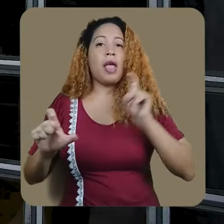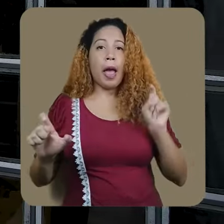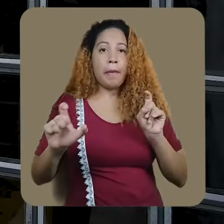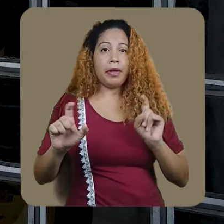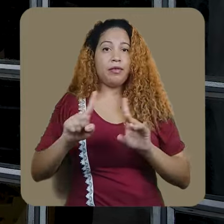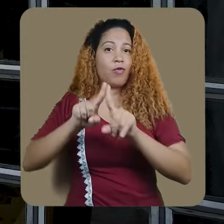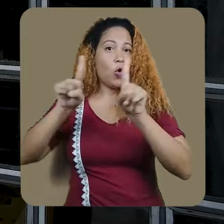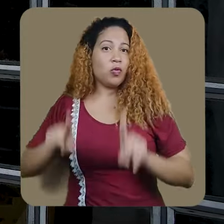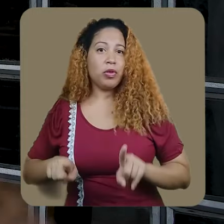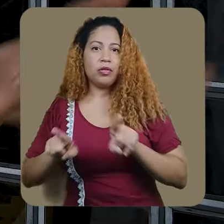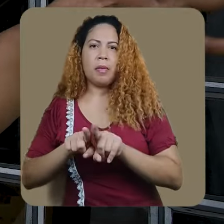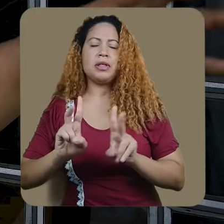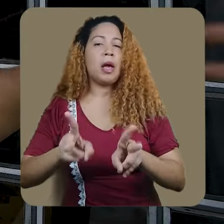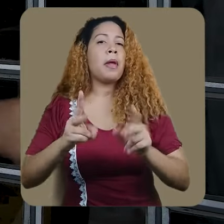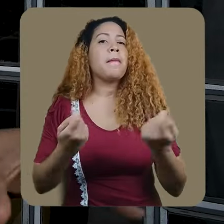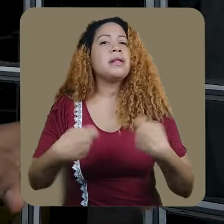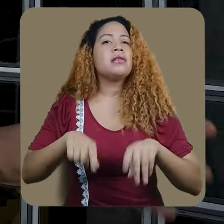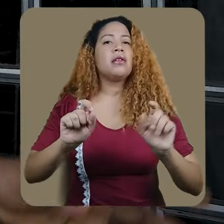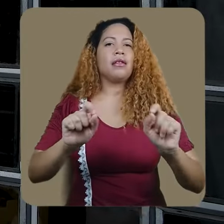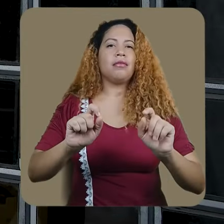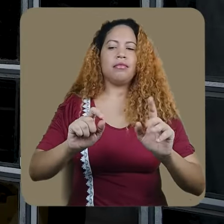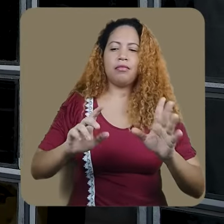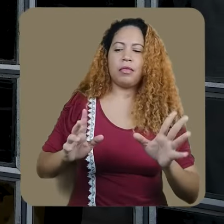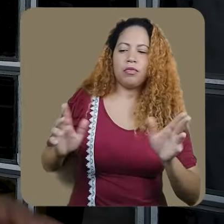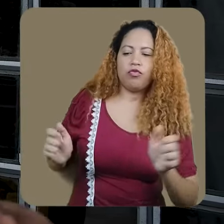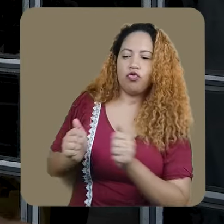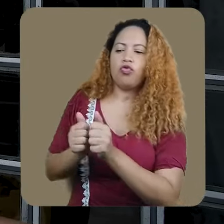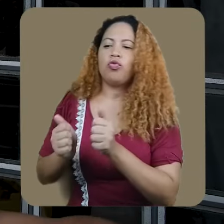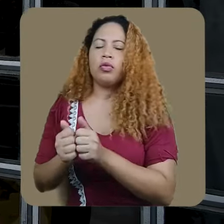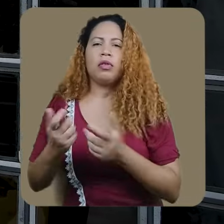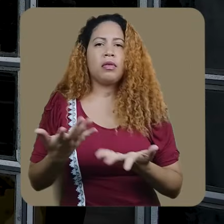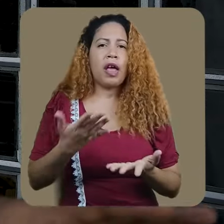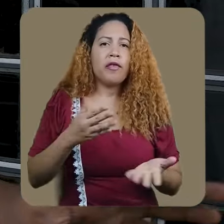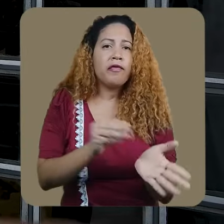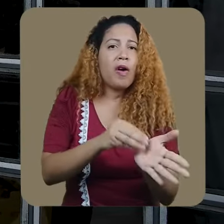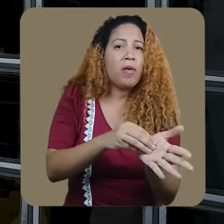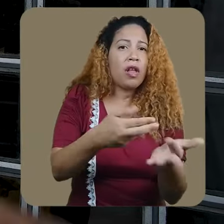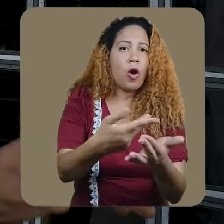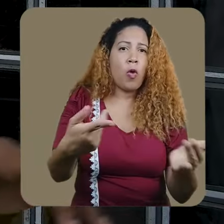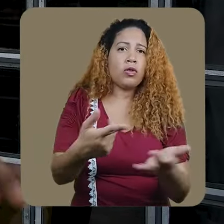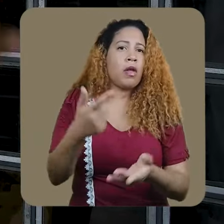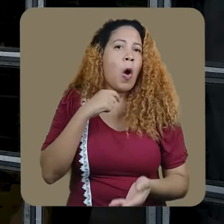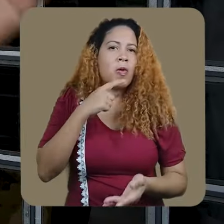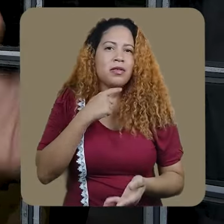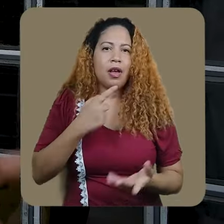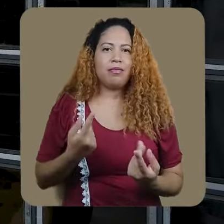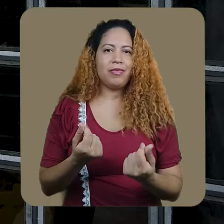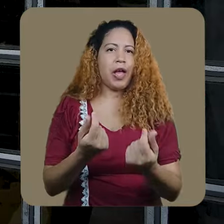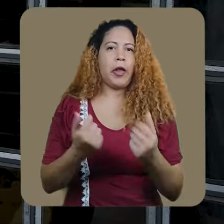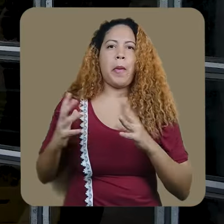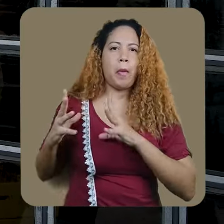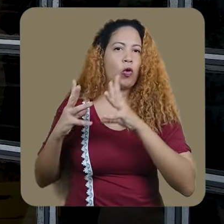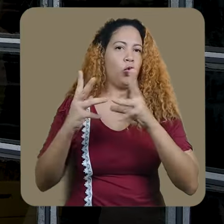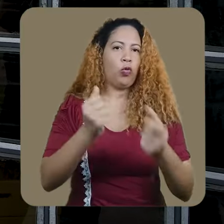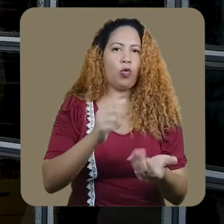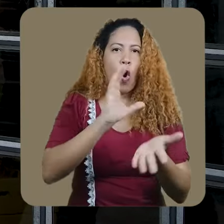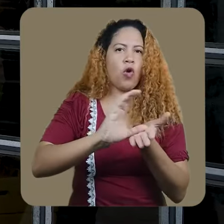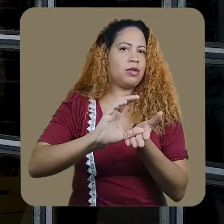produções independentes, que a gente sempre precisa de alguma coisa, né? Sempre tá carente de alguma coisa, a gente não consegue contemplar o